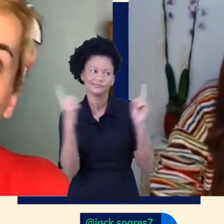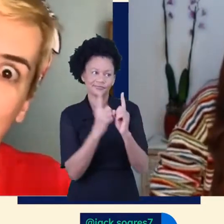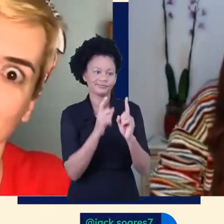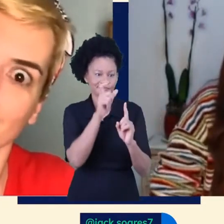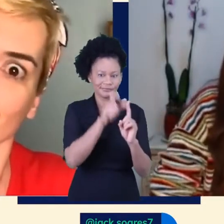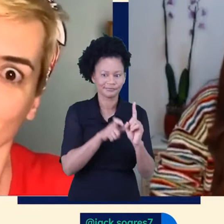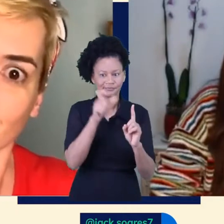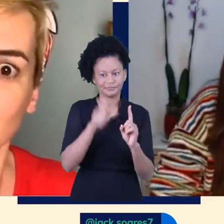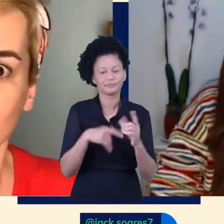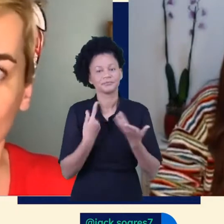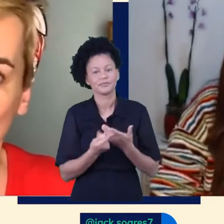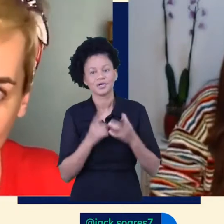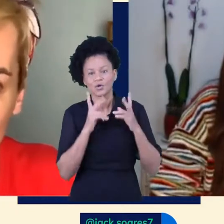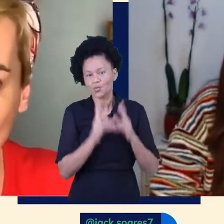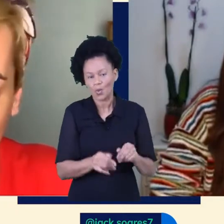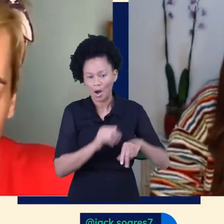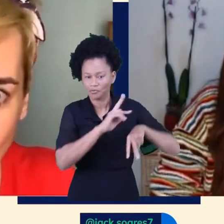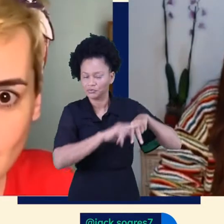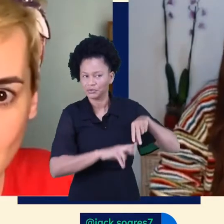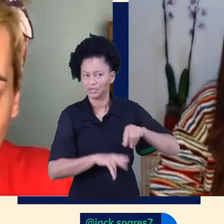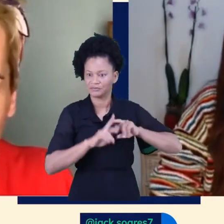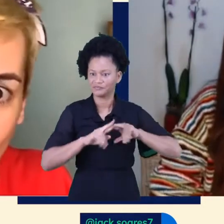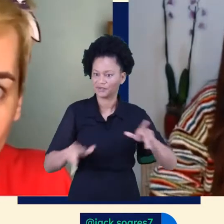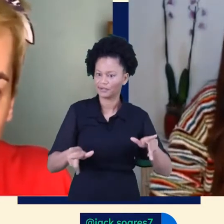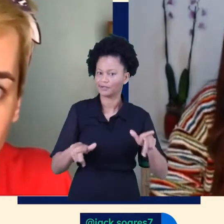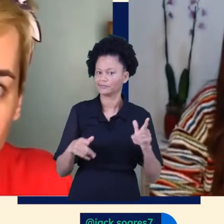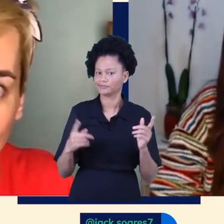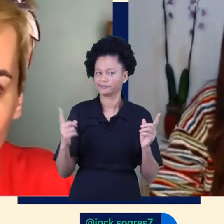não pode. Mas aí... Não é isso, Carol?